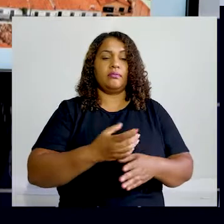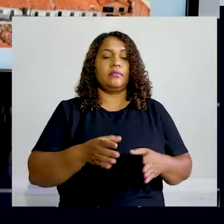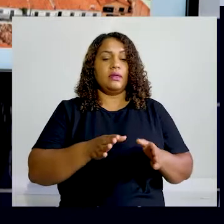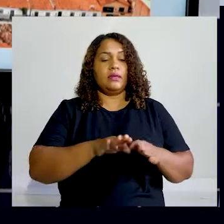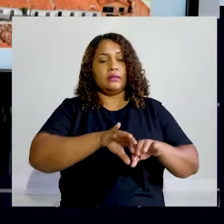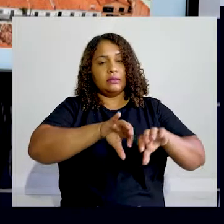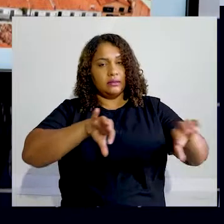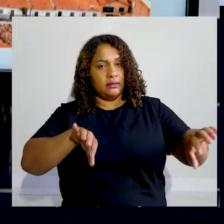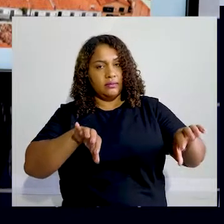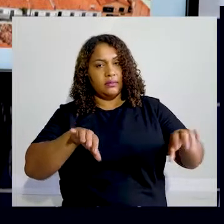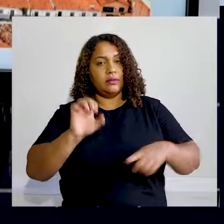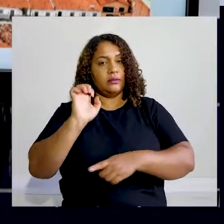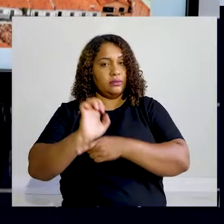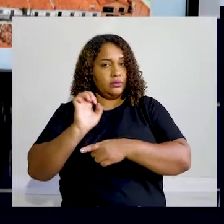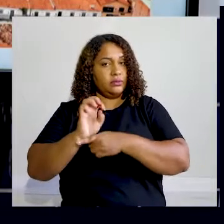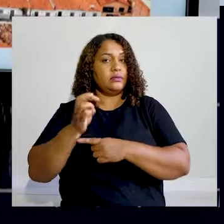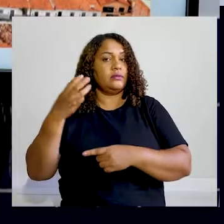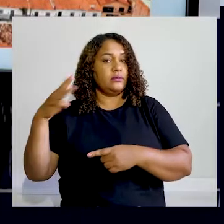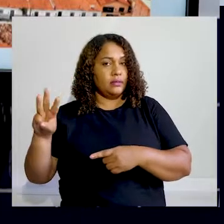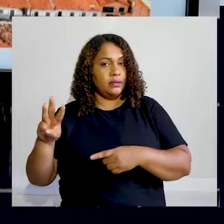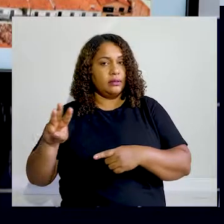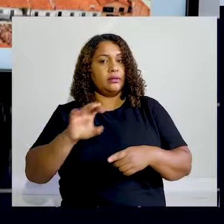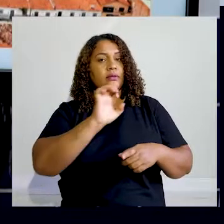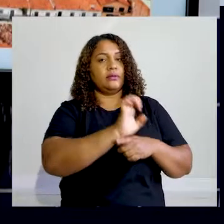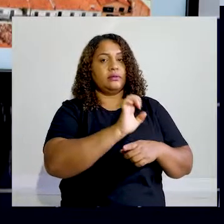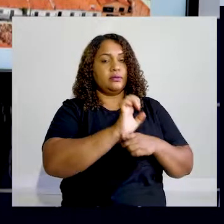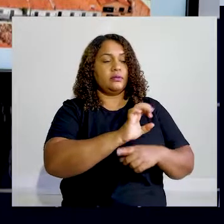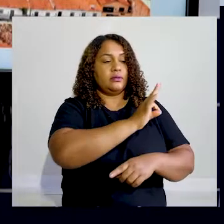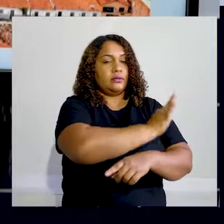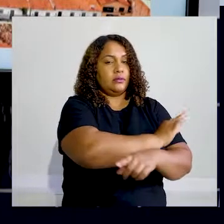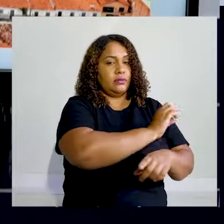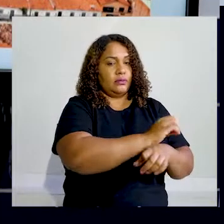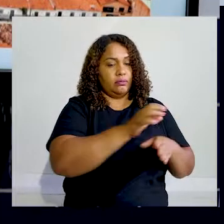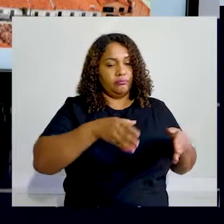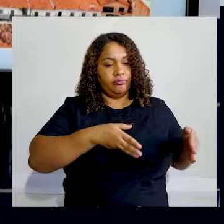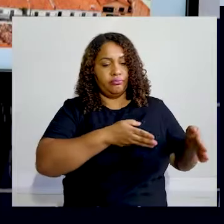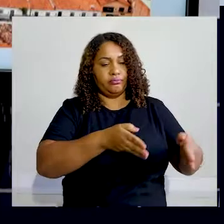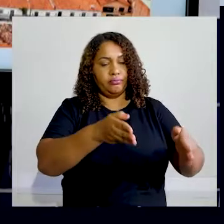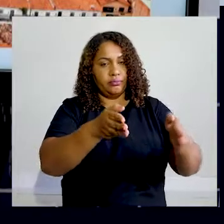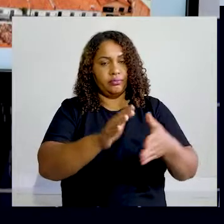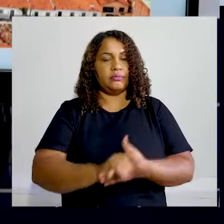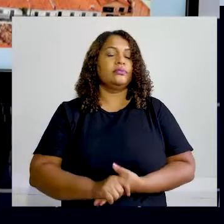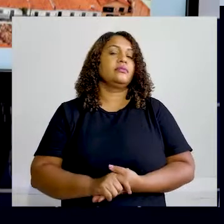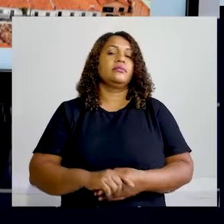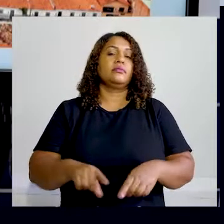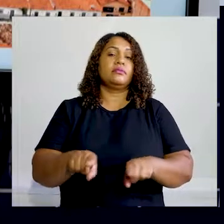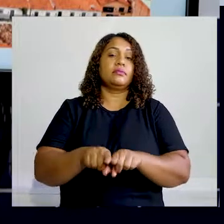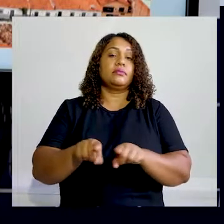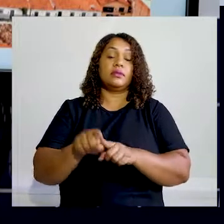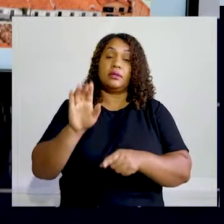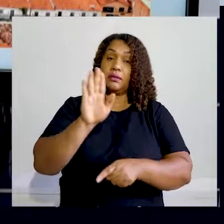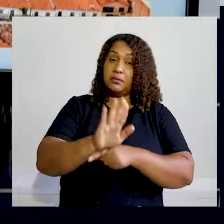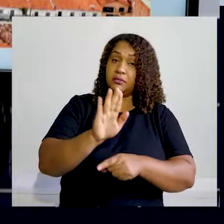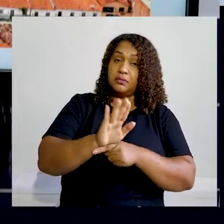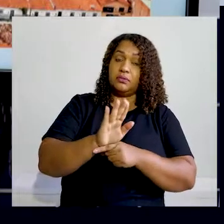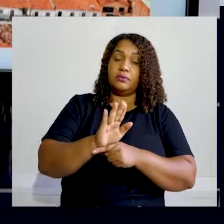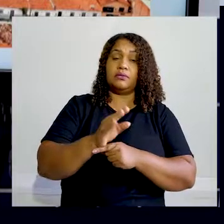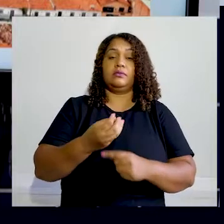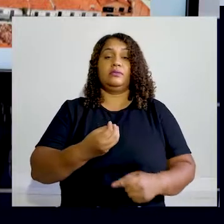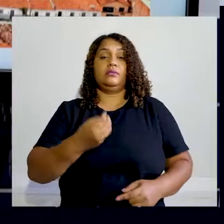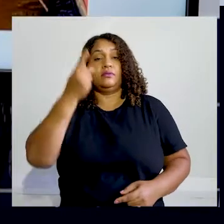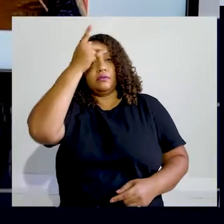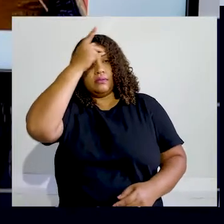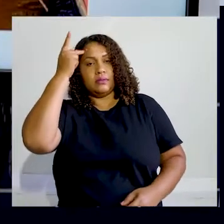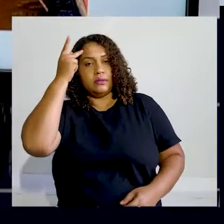de ser uma divisa natural entre os territórios dos estados do Maranhão e do Tocantins, oferece meio de vida para